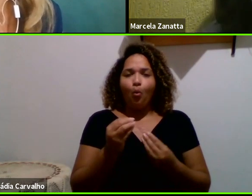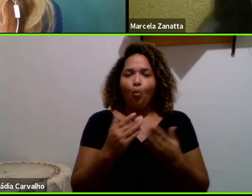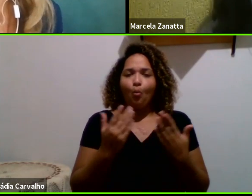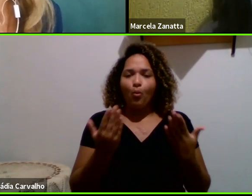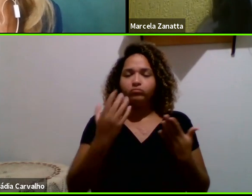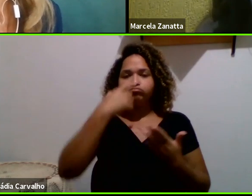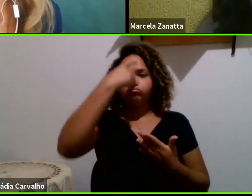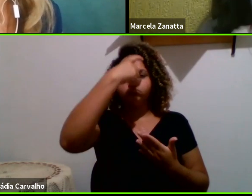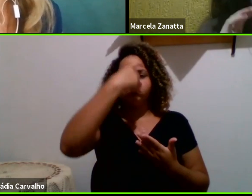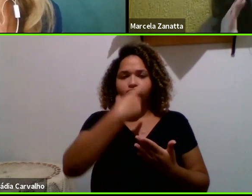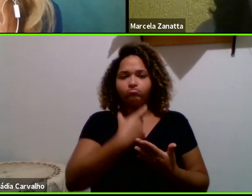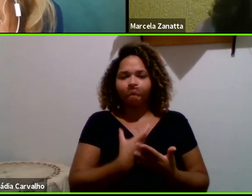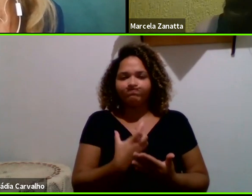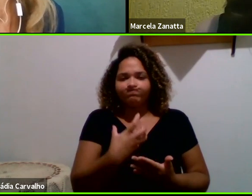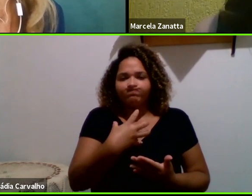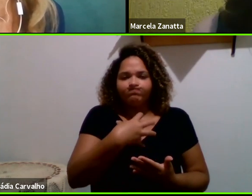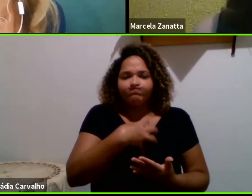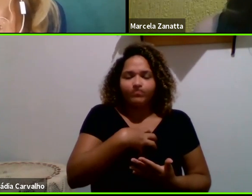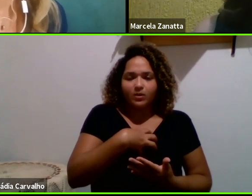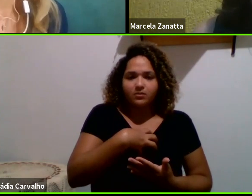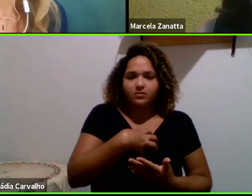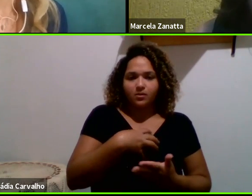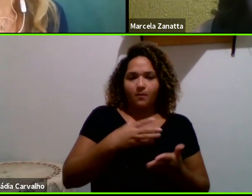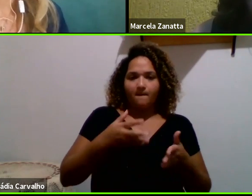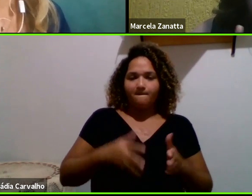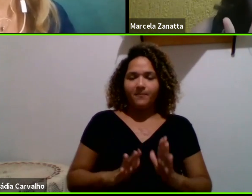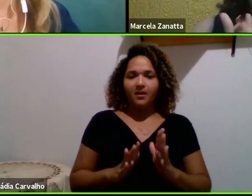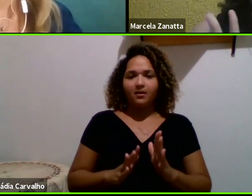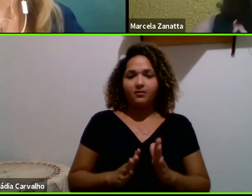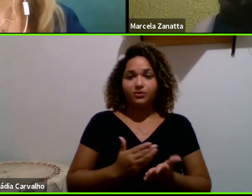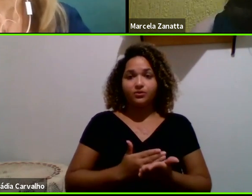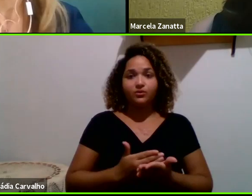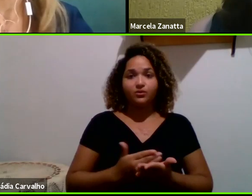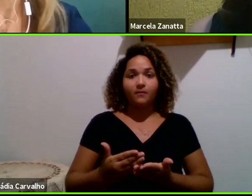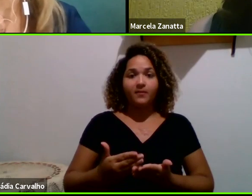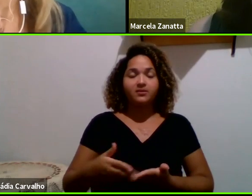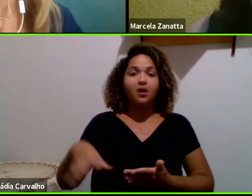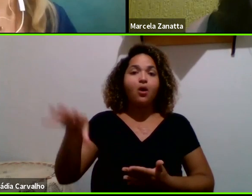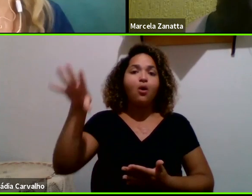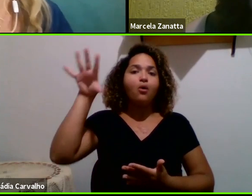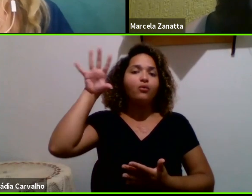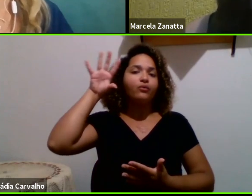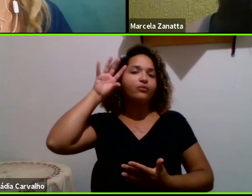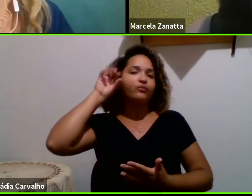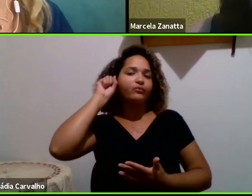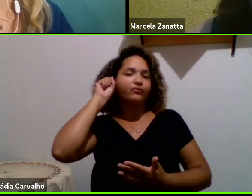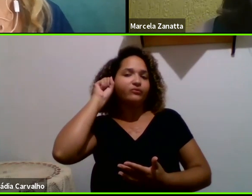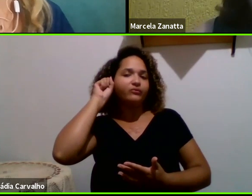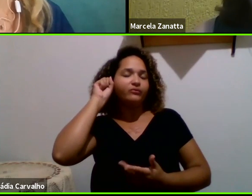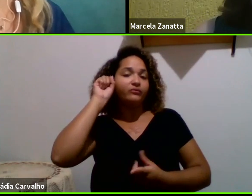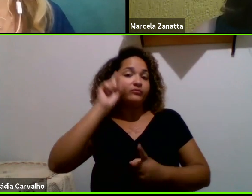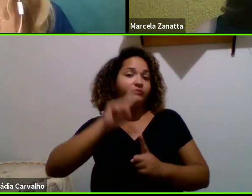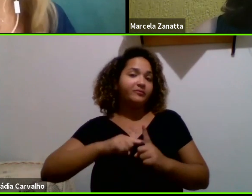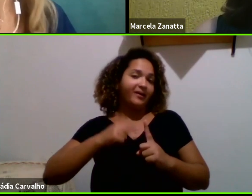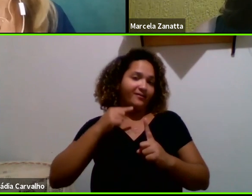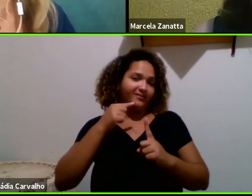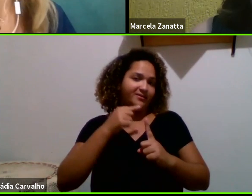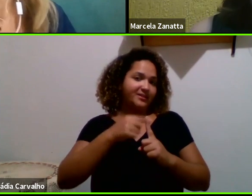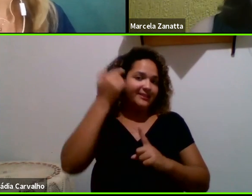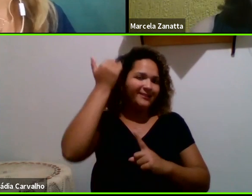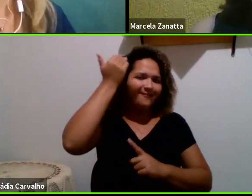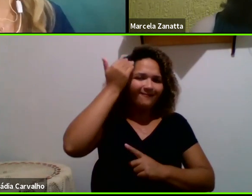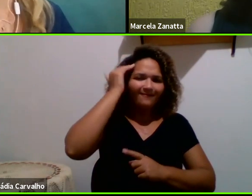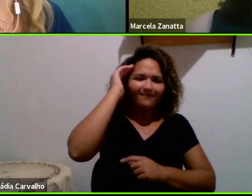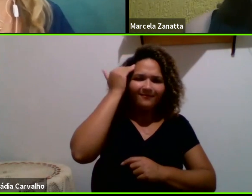conseguir desenvolver uma boa escuta, uma capacidade de observação, uma capacidade de compreensão de que o